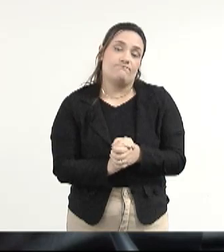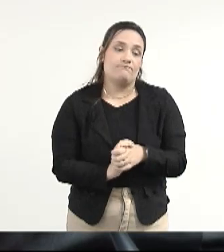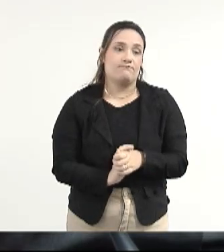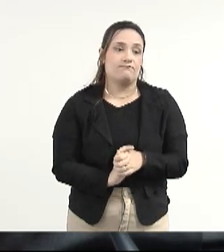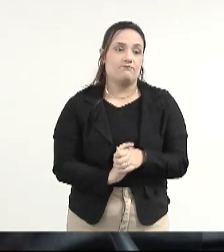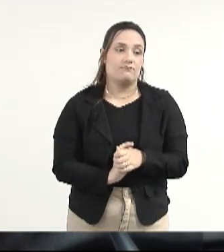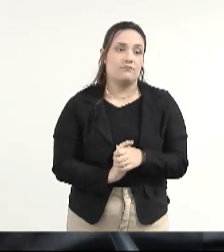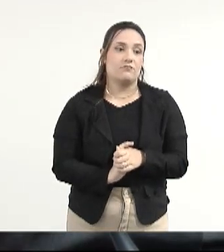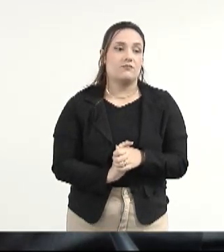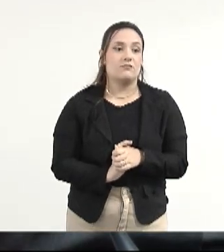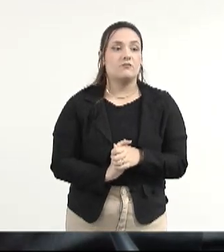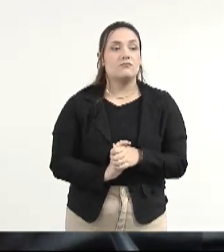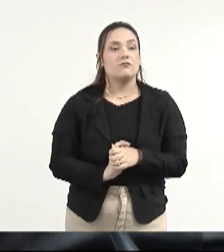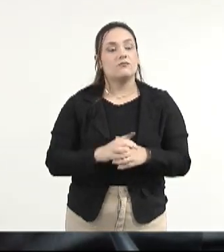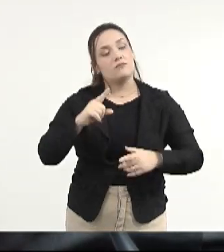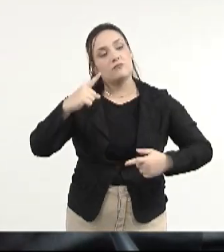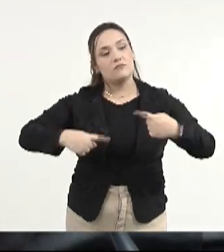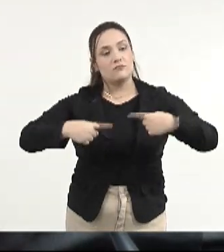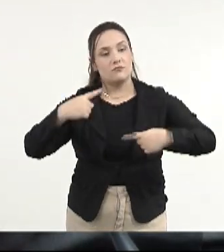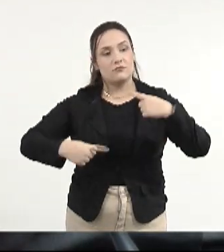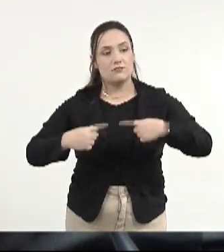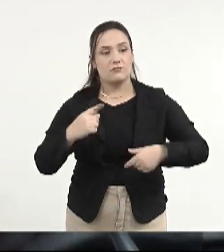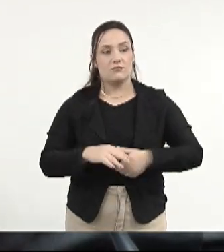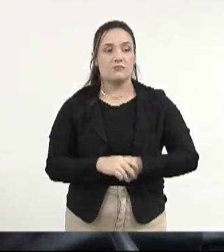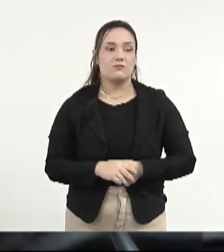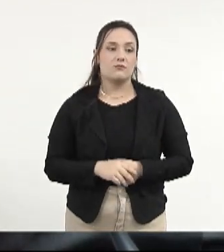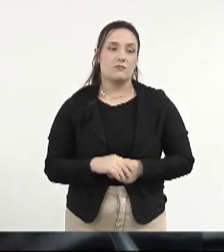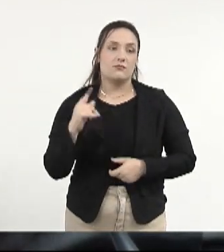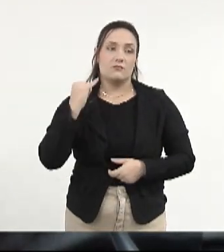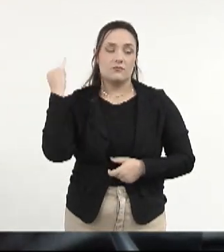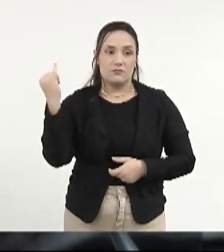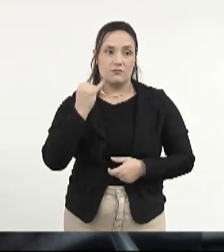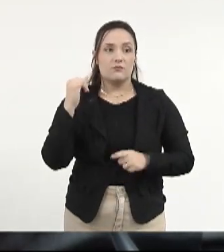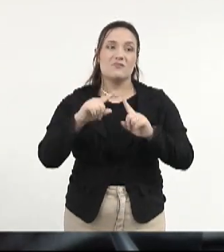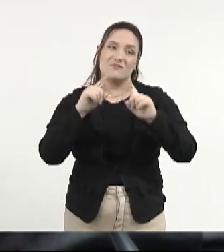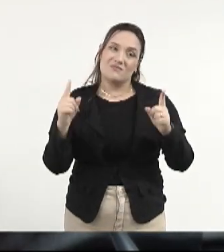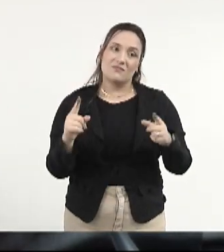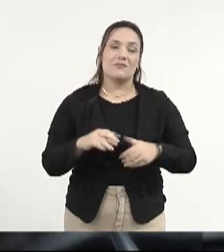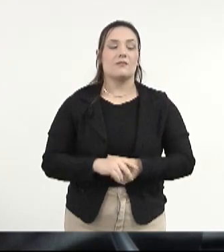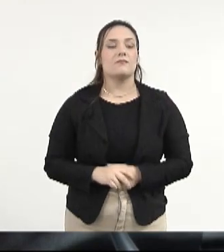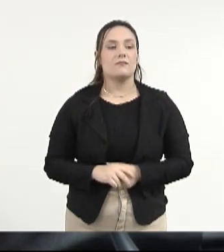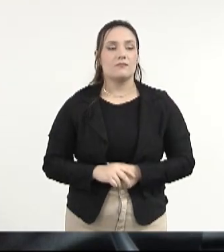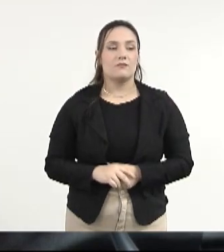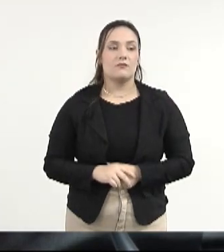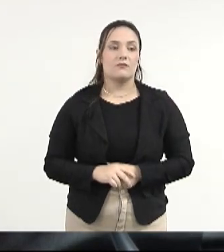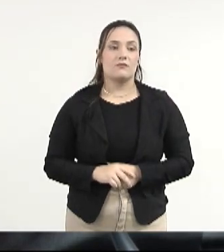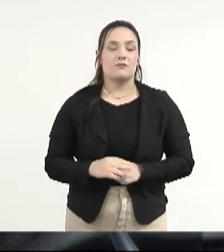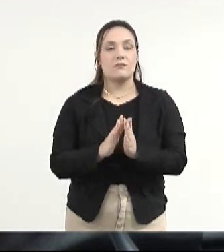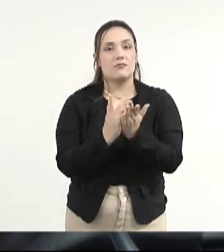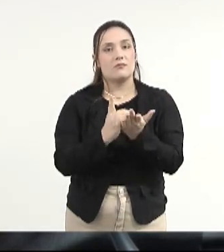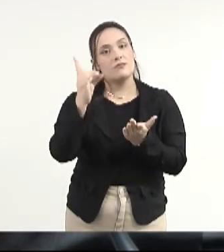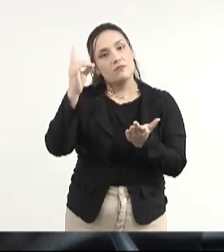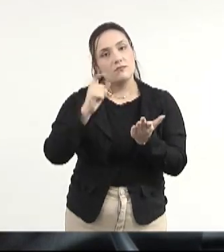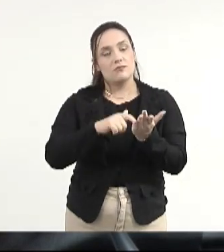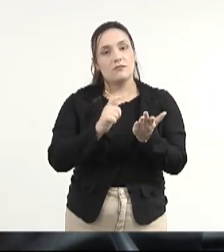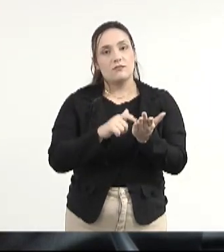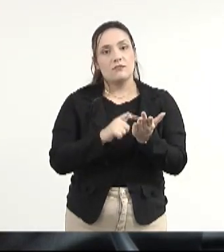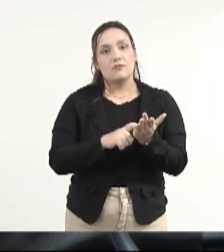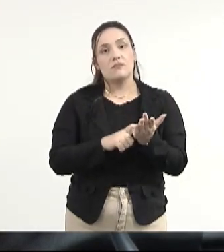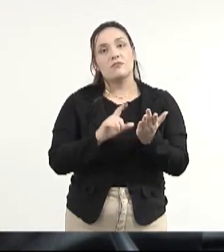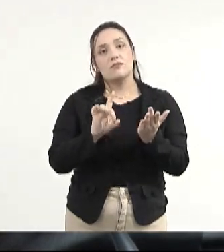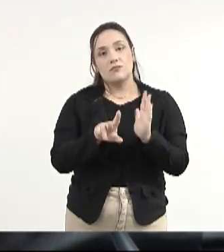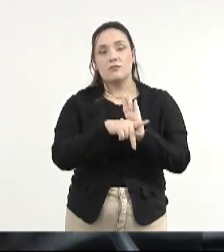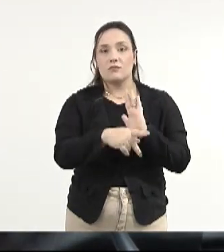dizer, é uma discussão que é importante, sim, mas a Bíblia, não somente pelo